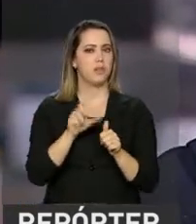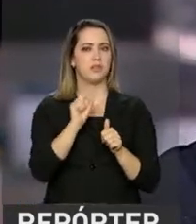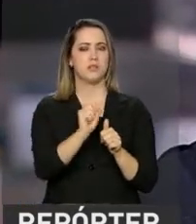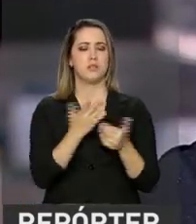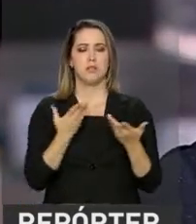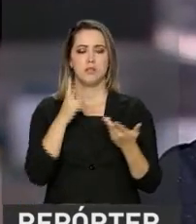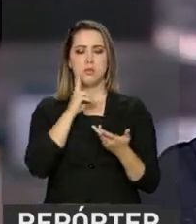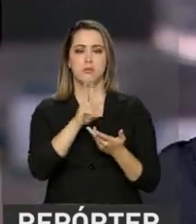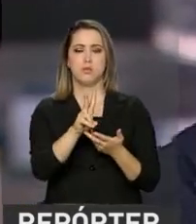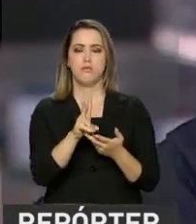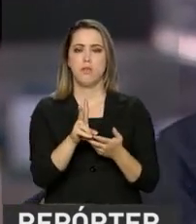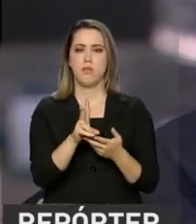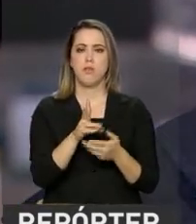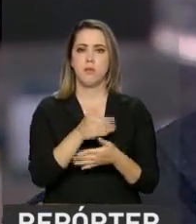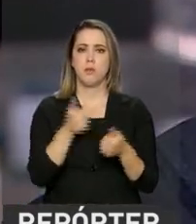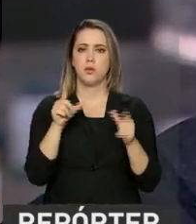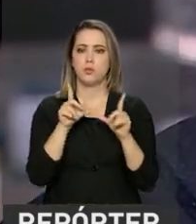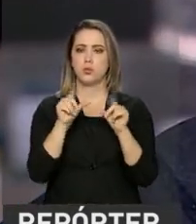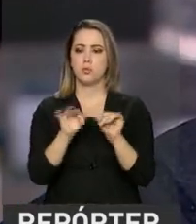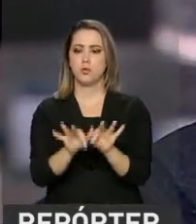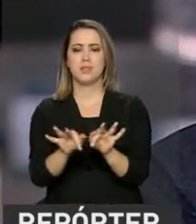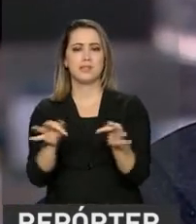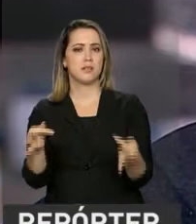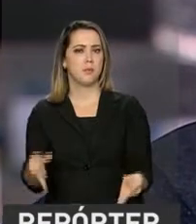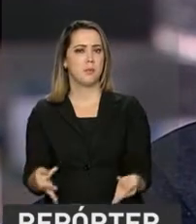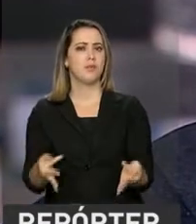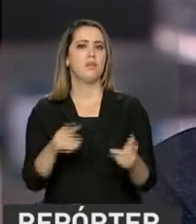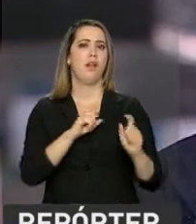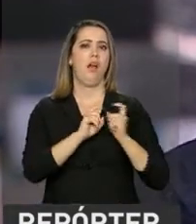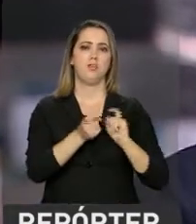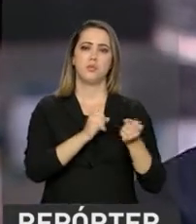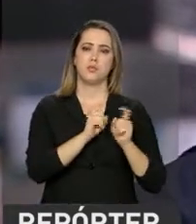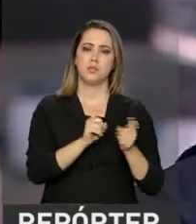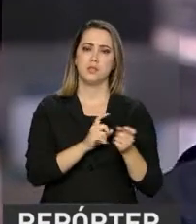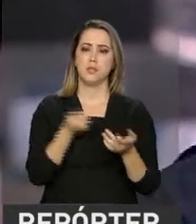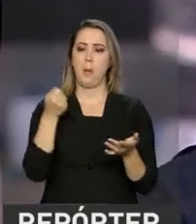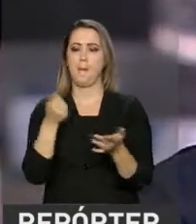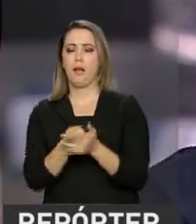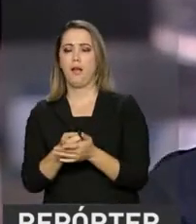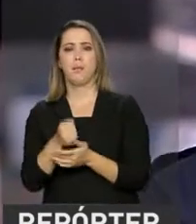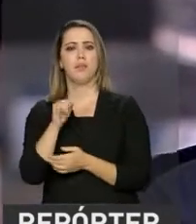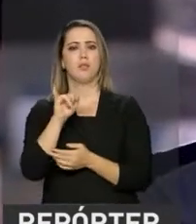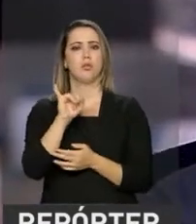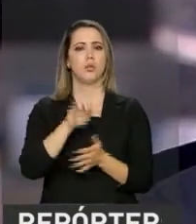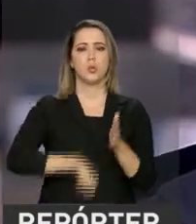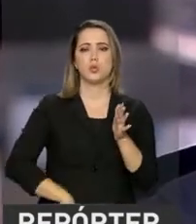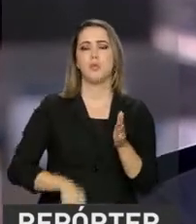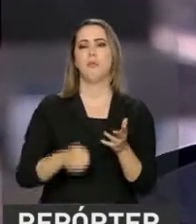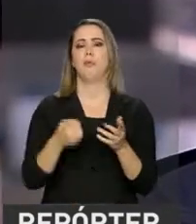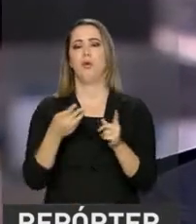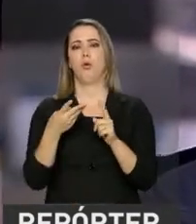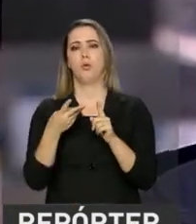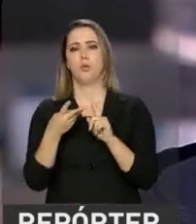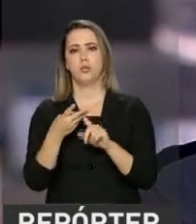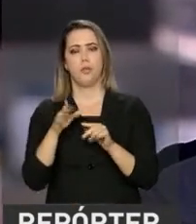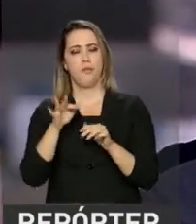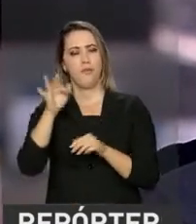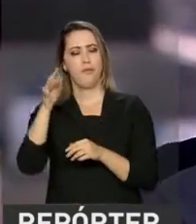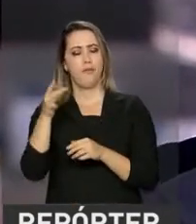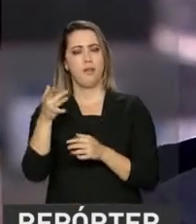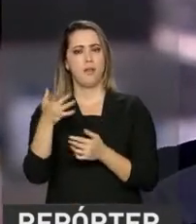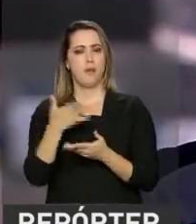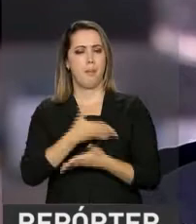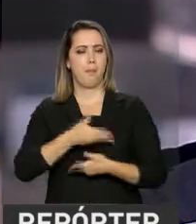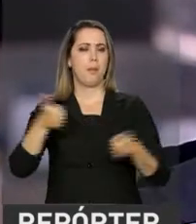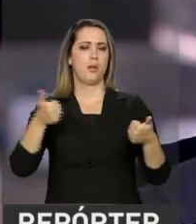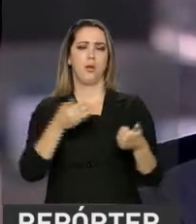visando diminuir a burocracia, diminuir o tempo de pagamento de impostos, facilitar a vida do cidadão e